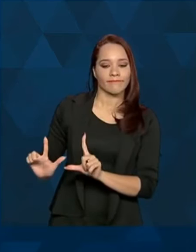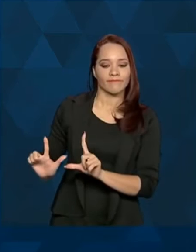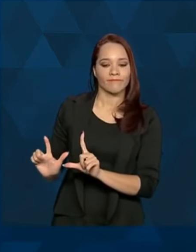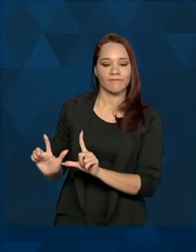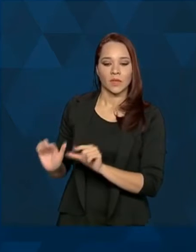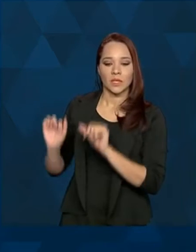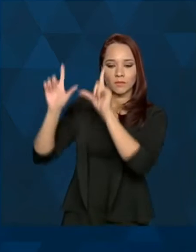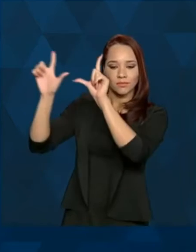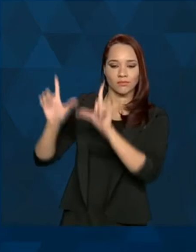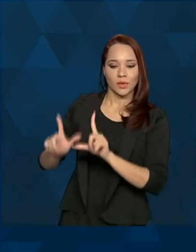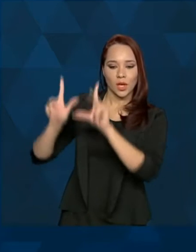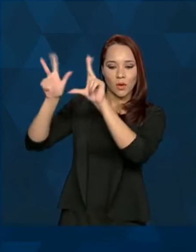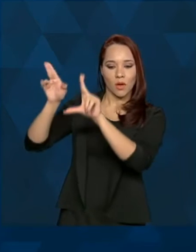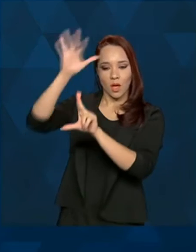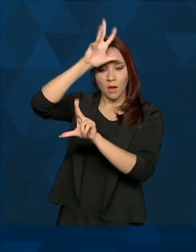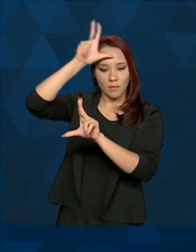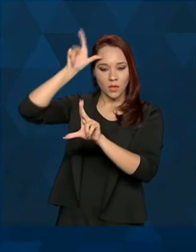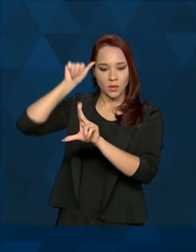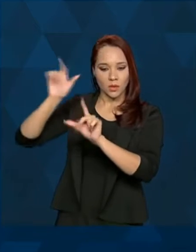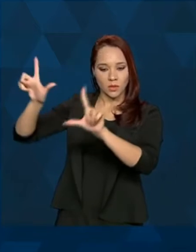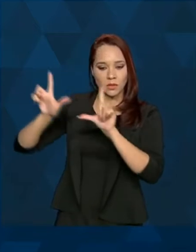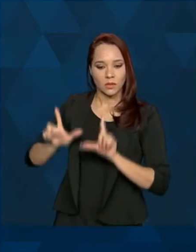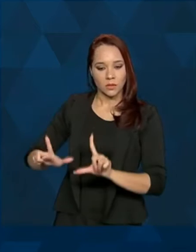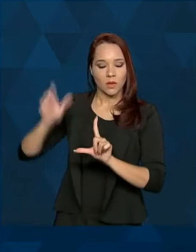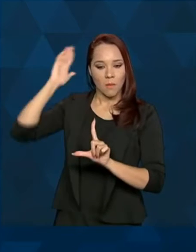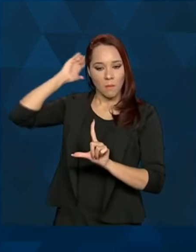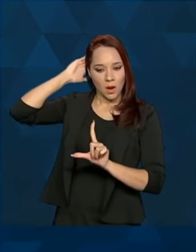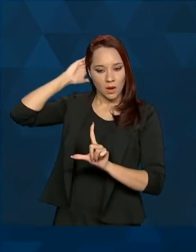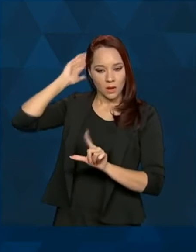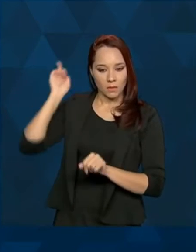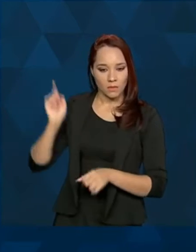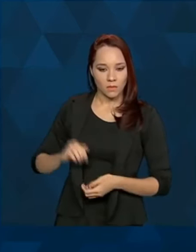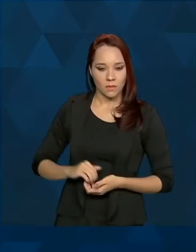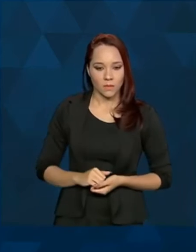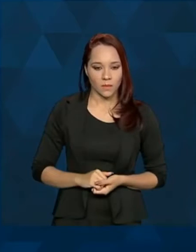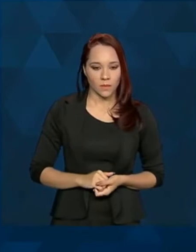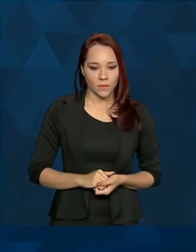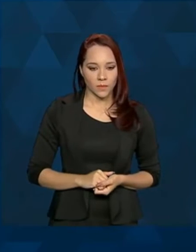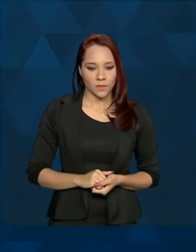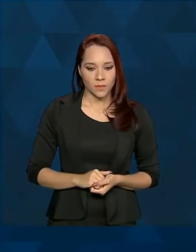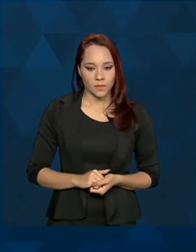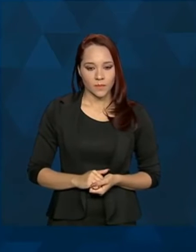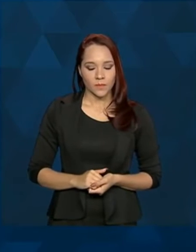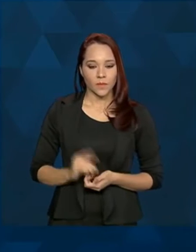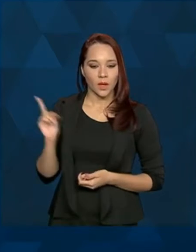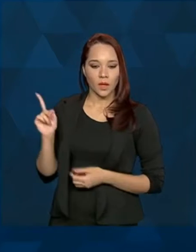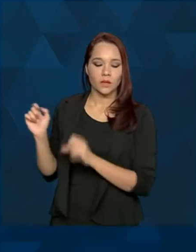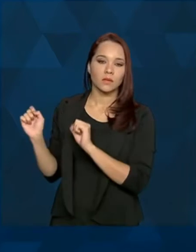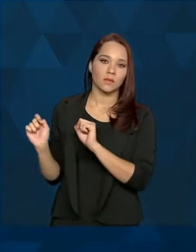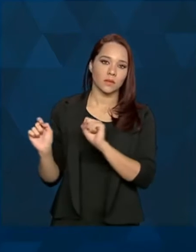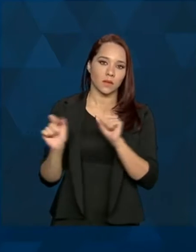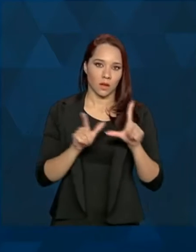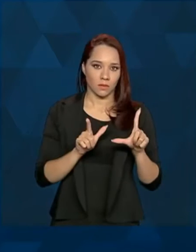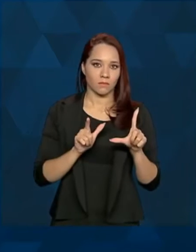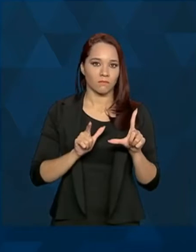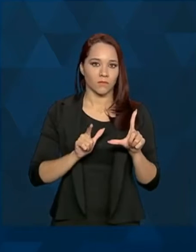com relação ao Amazonas e com relação ao Pará. O próximo. Esse slide, e a gente vai falar